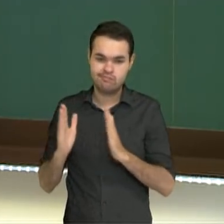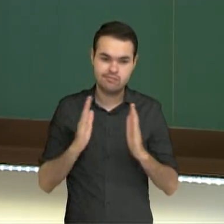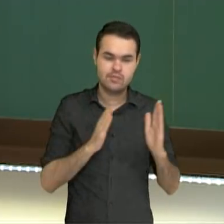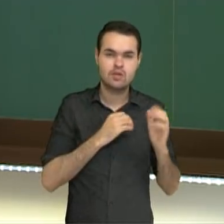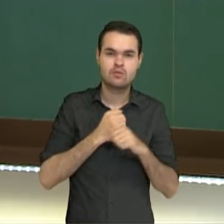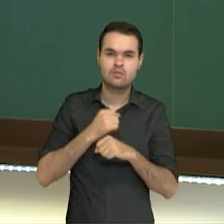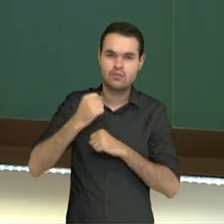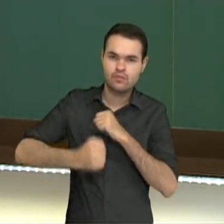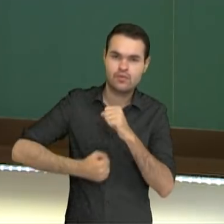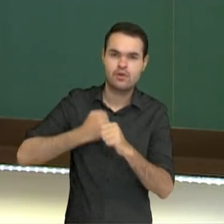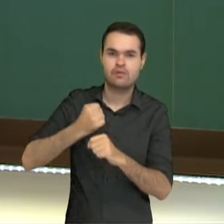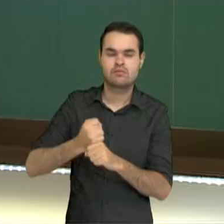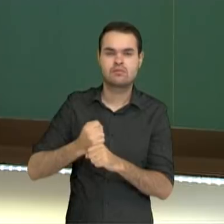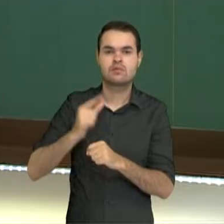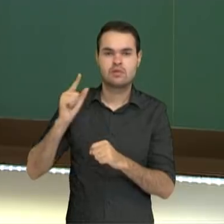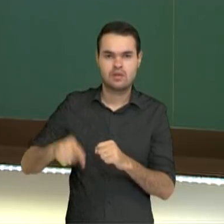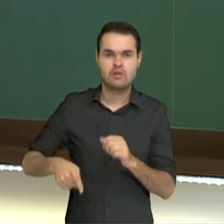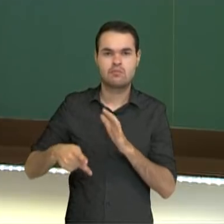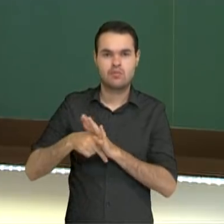são características